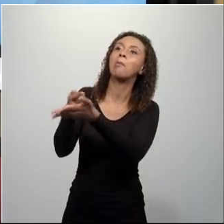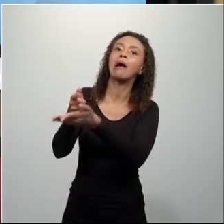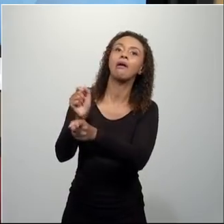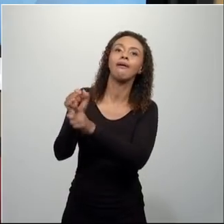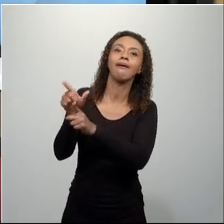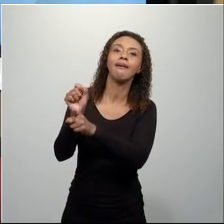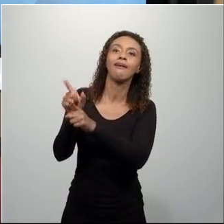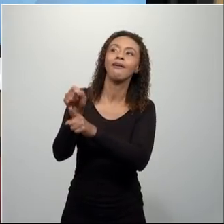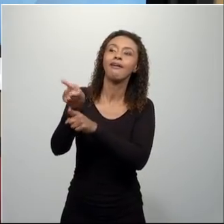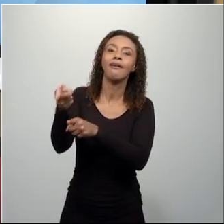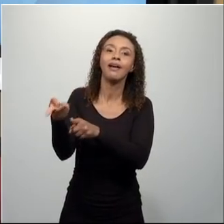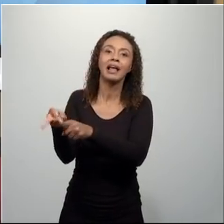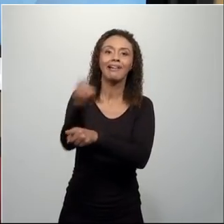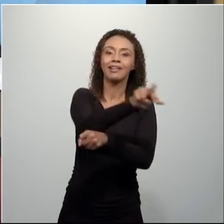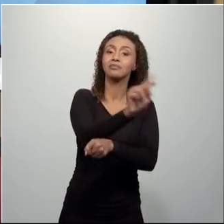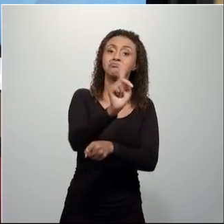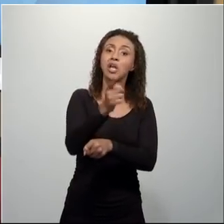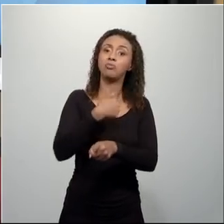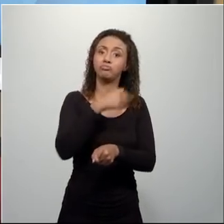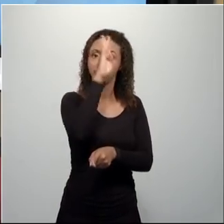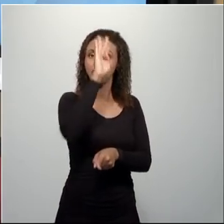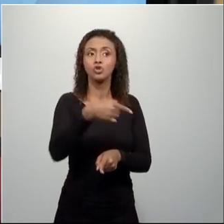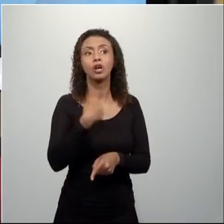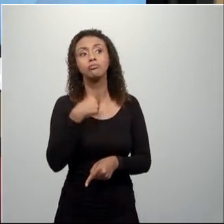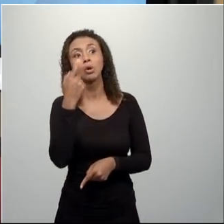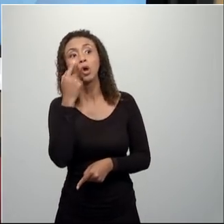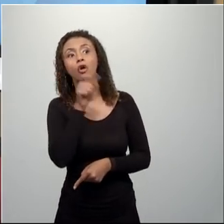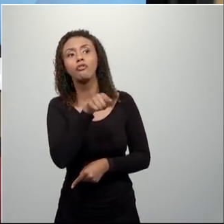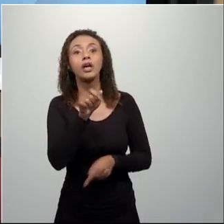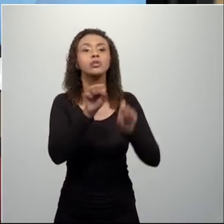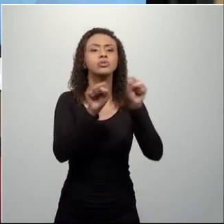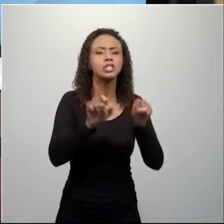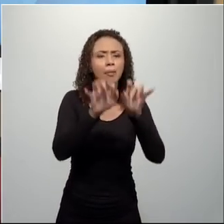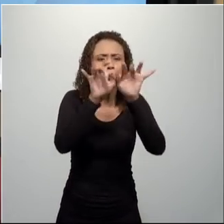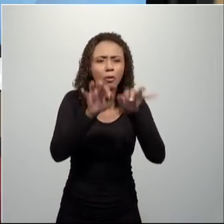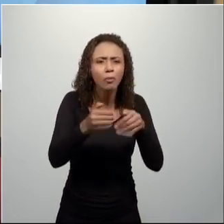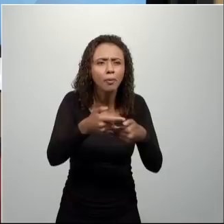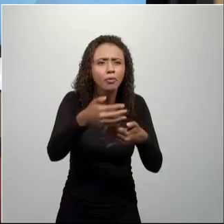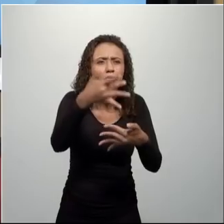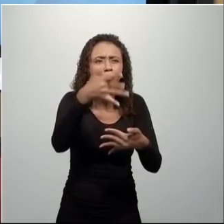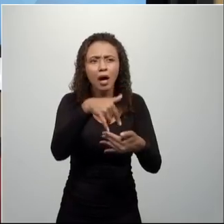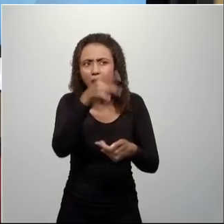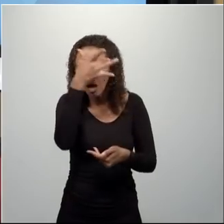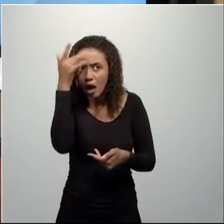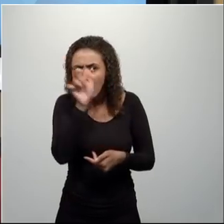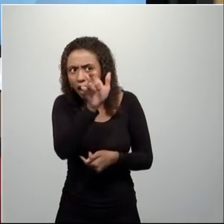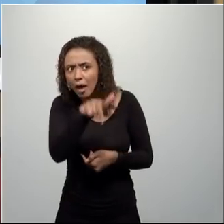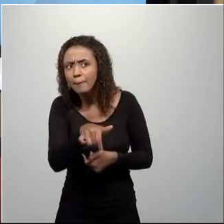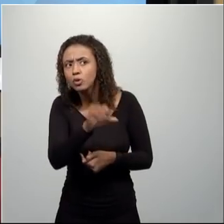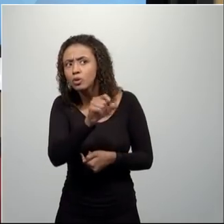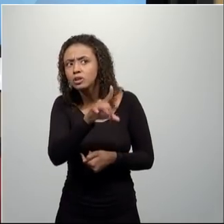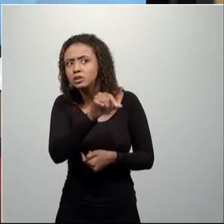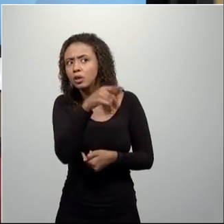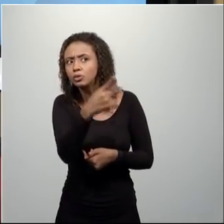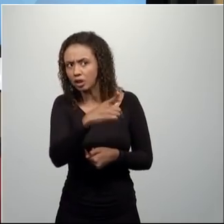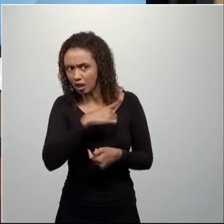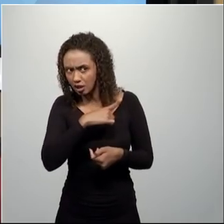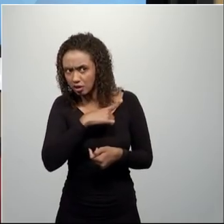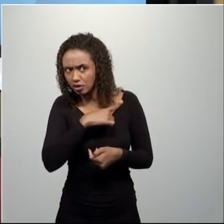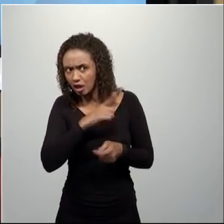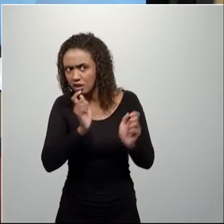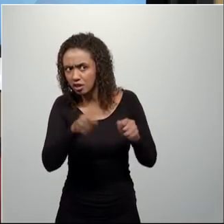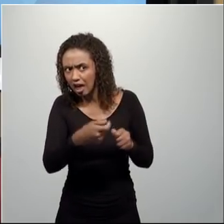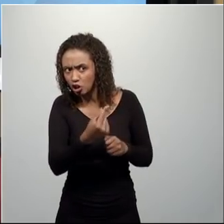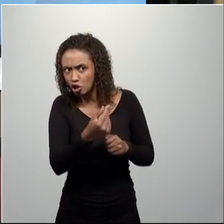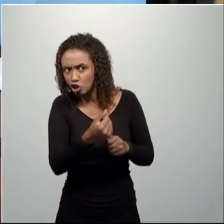fazer as transações para mim simplesmente eu verifico dentro do sistema a consistência dos saldos dos usuários eu sei quem